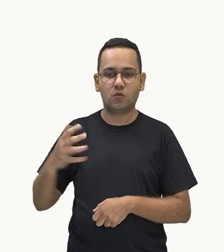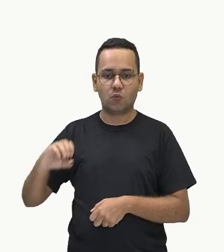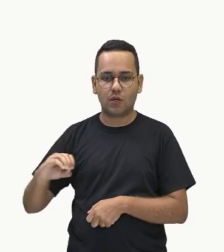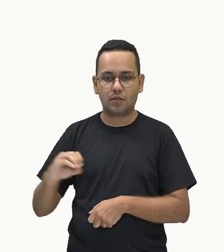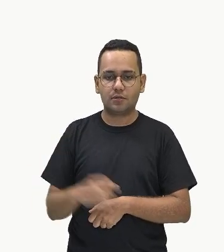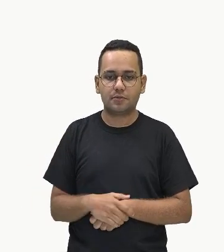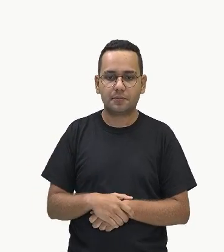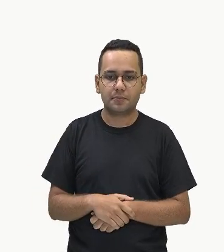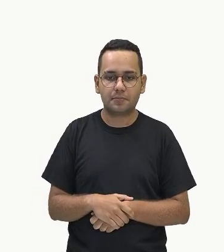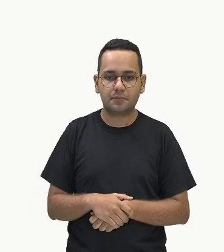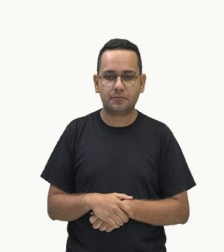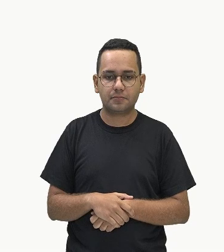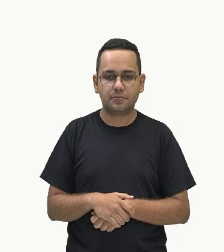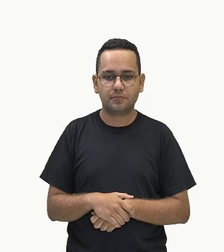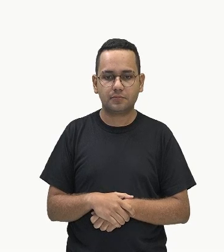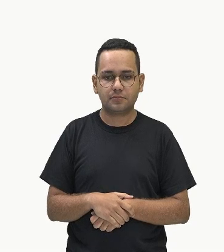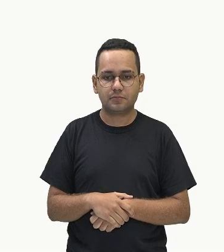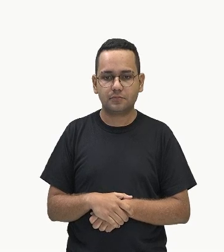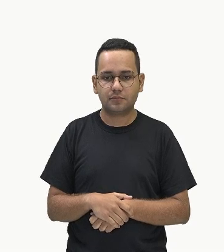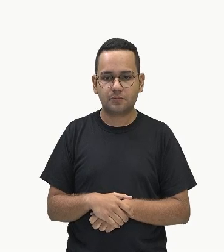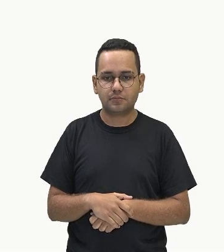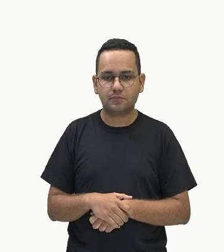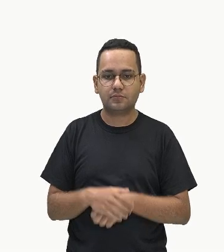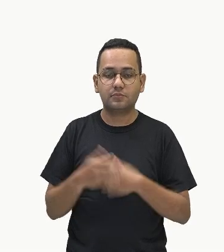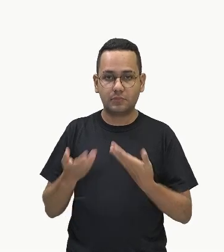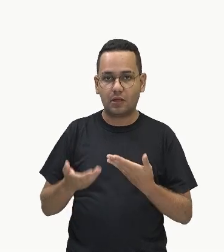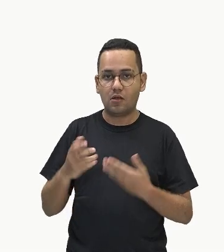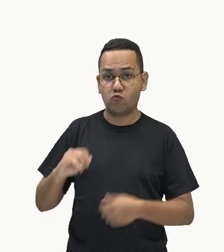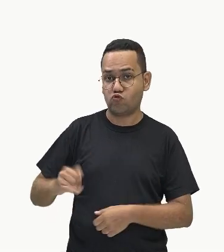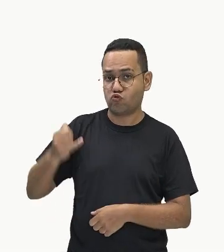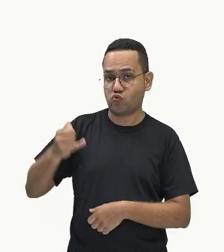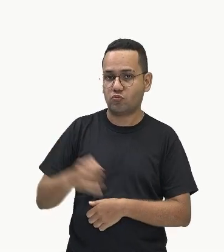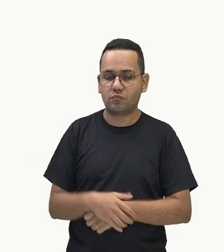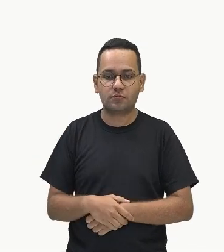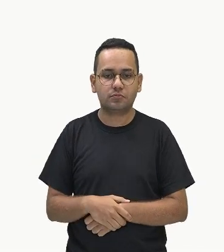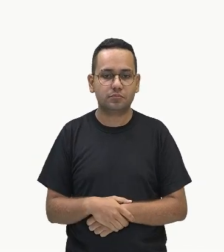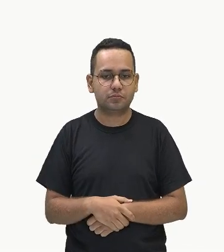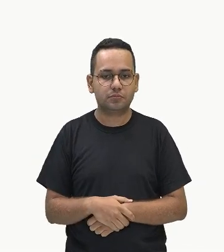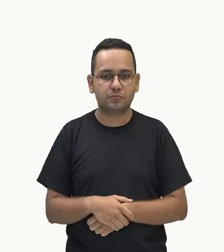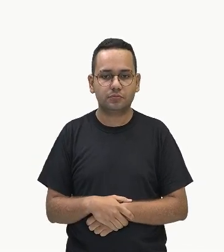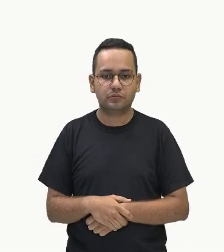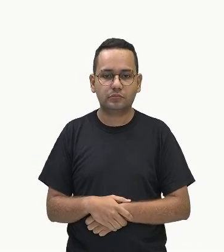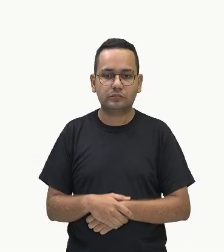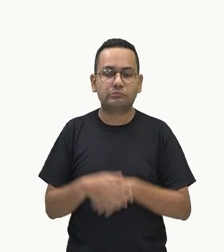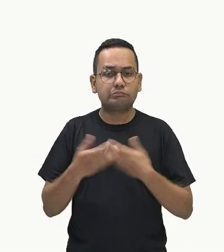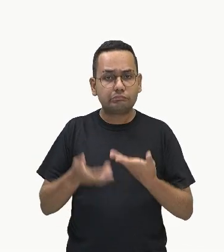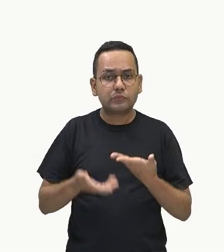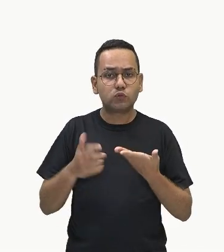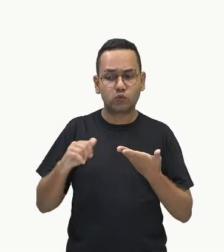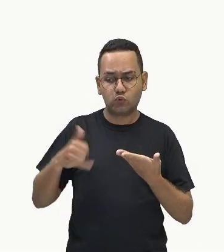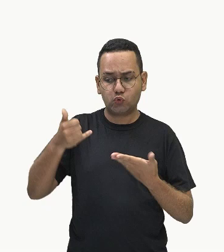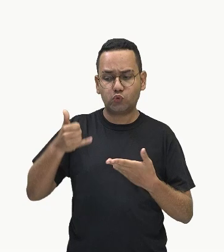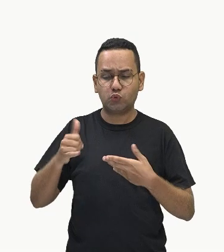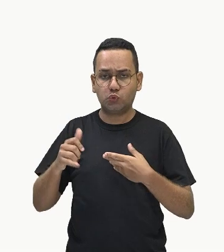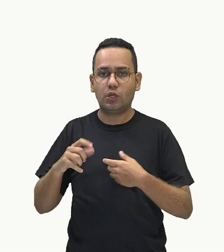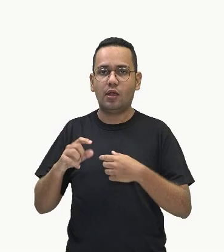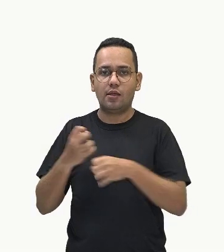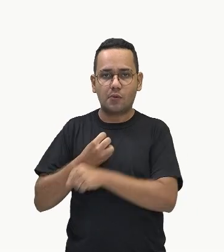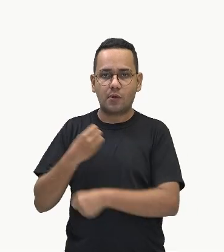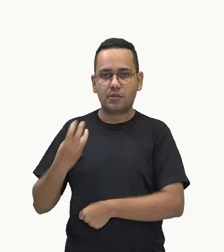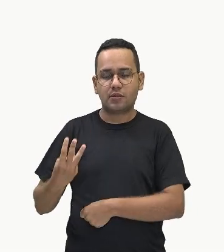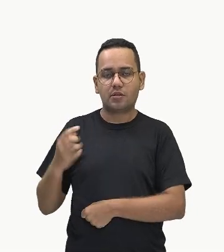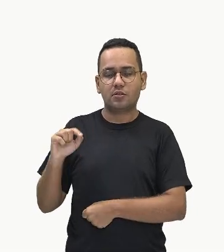3.240, tá bom? Esse é o meu juros. Então, se o meu juros é 3.240,